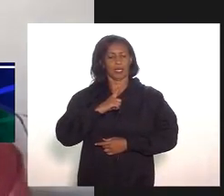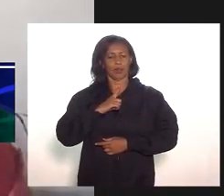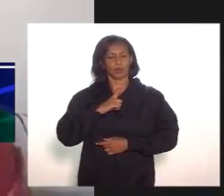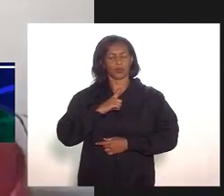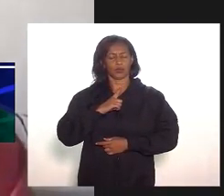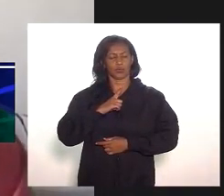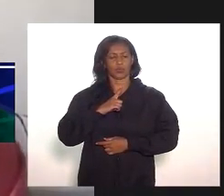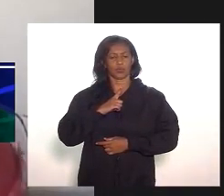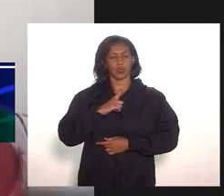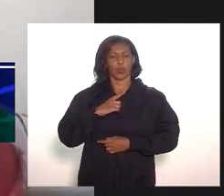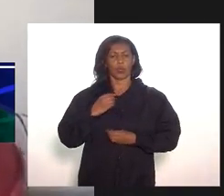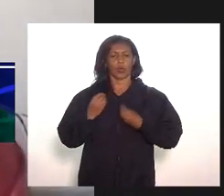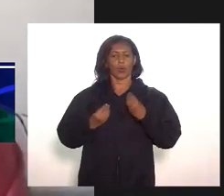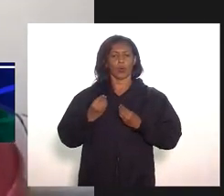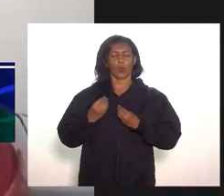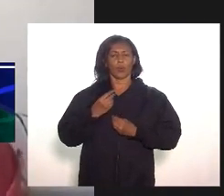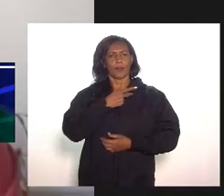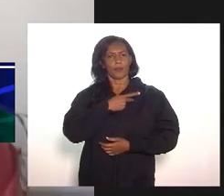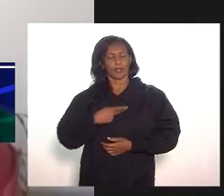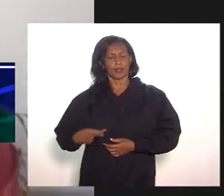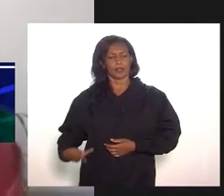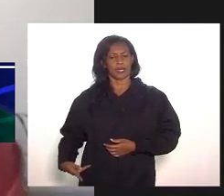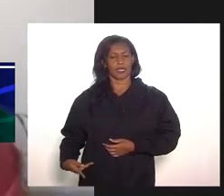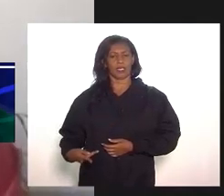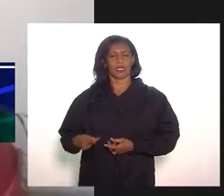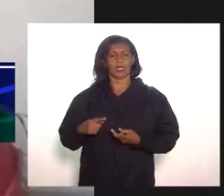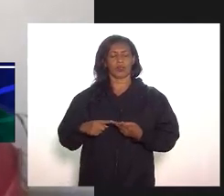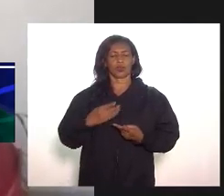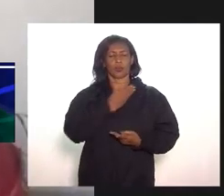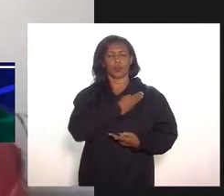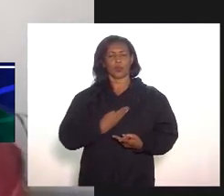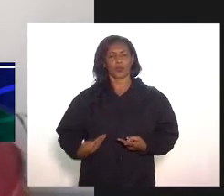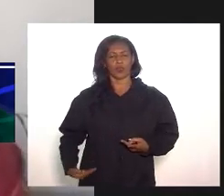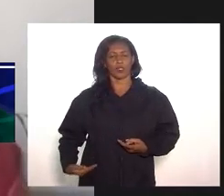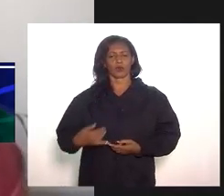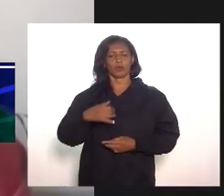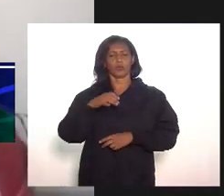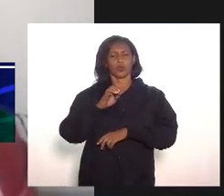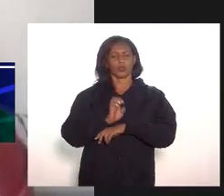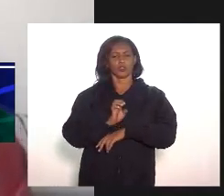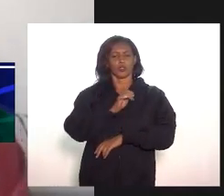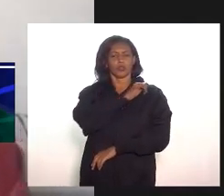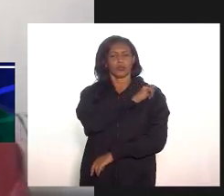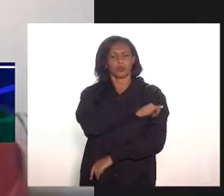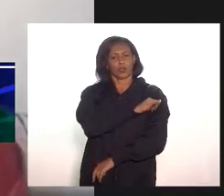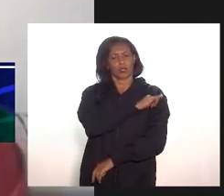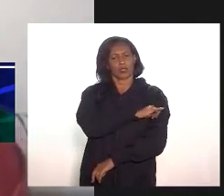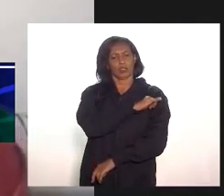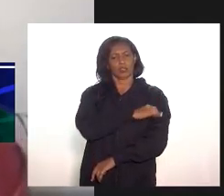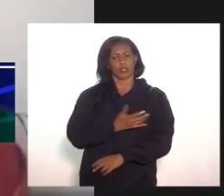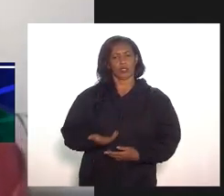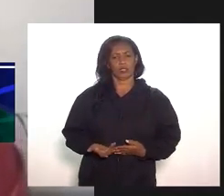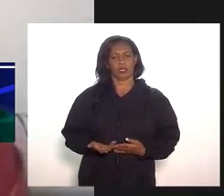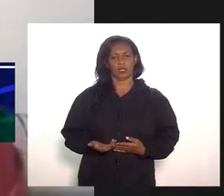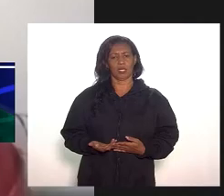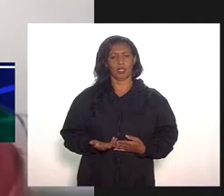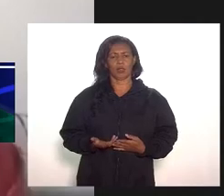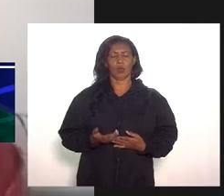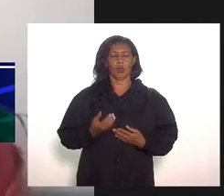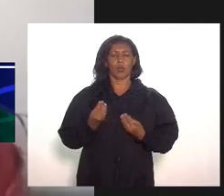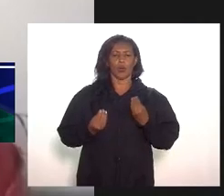né, enquanto presidente da República, governador do Estado do Rio de Janeiro, sabotando processos de